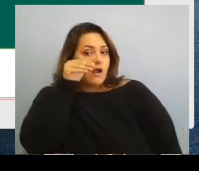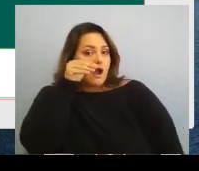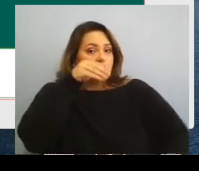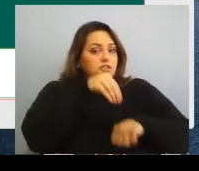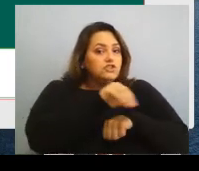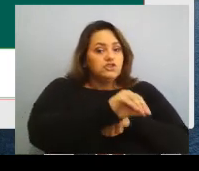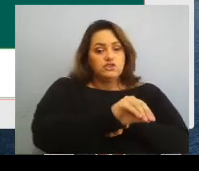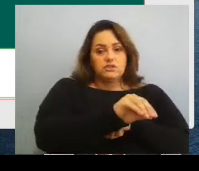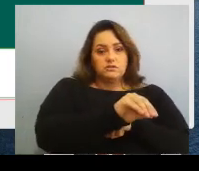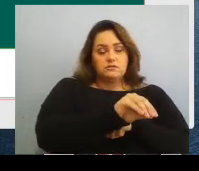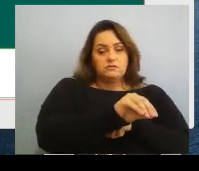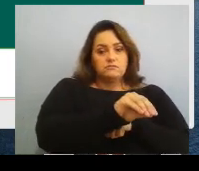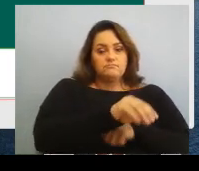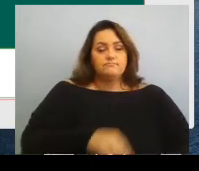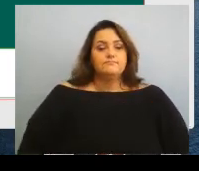a indicação